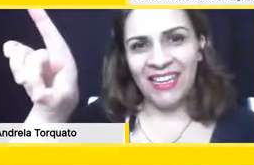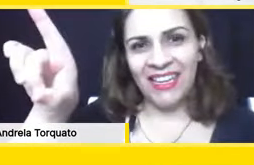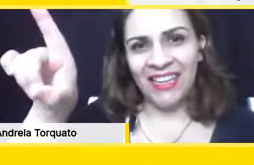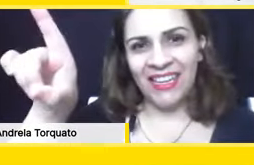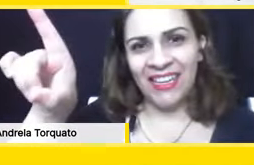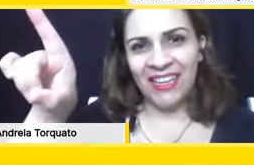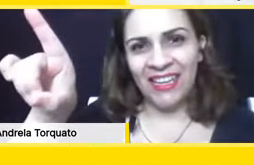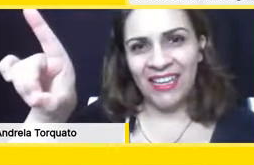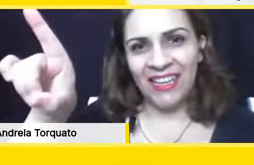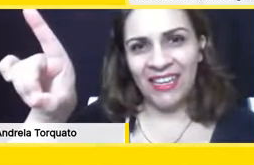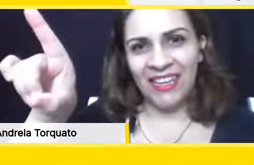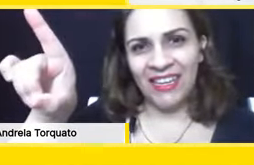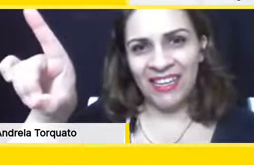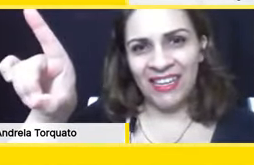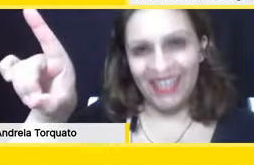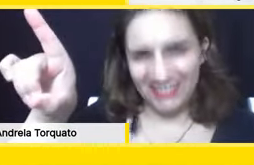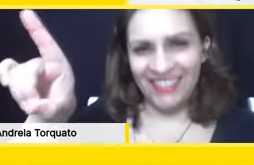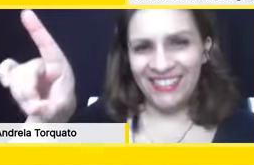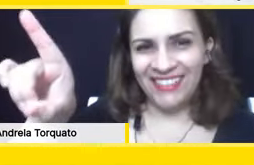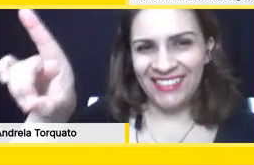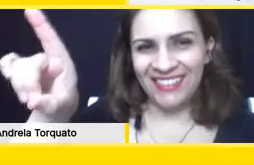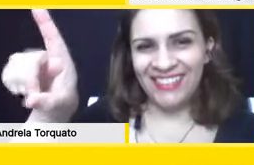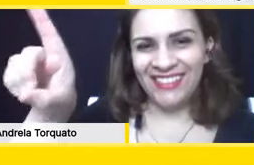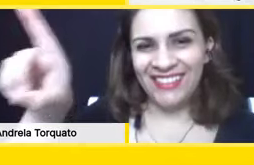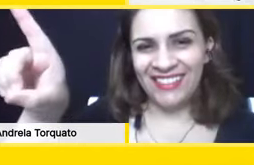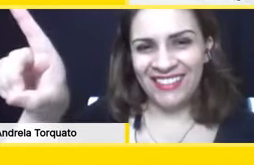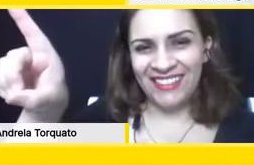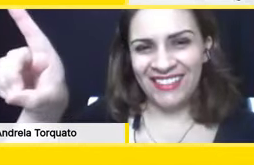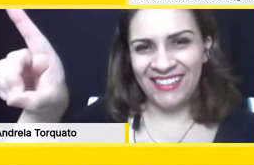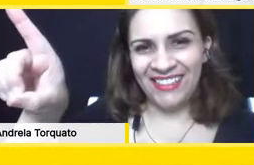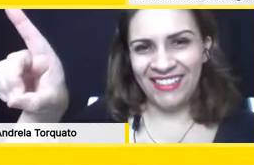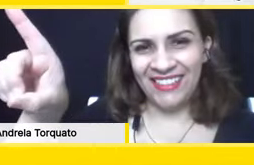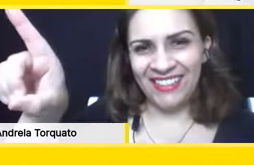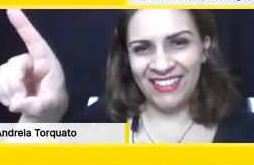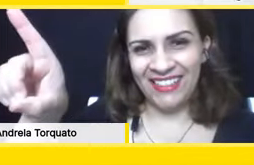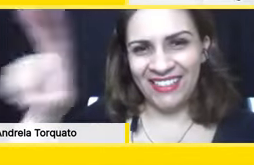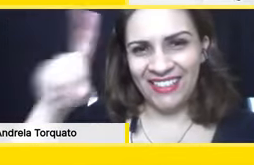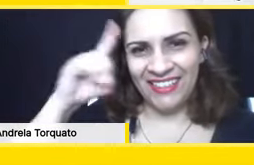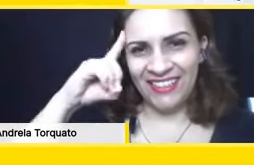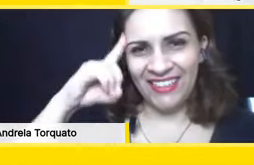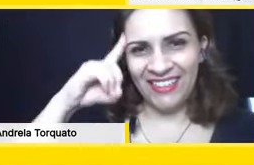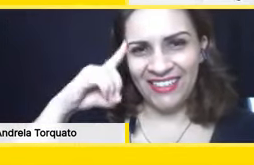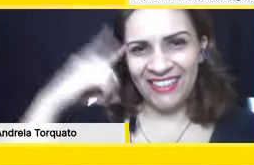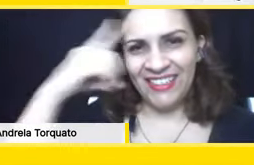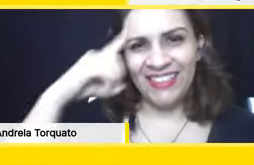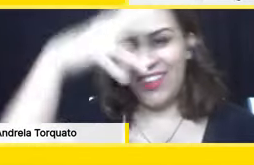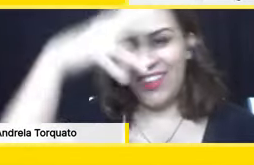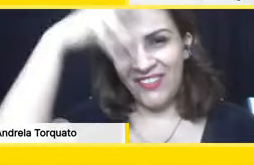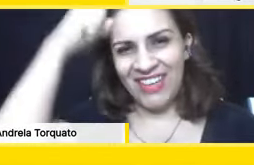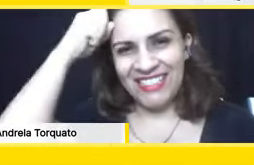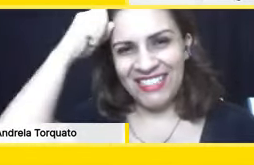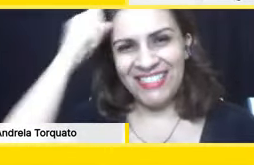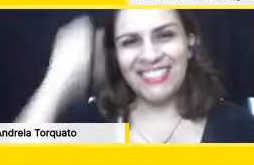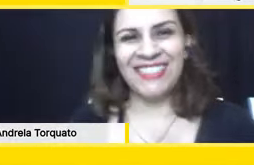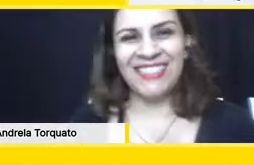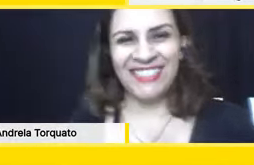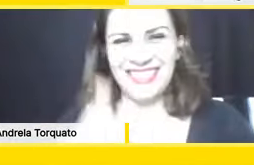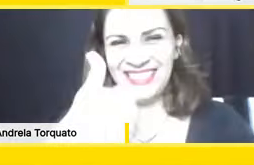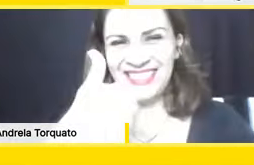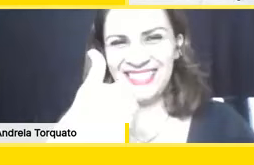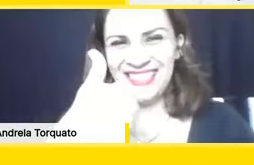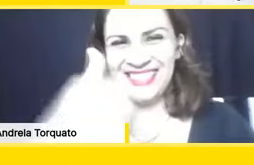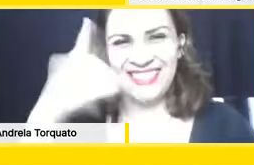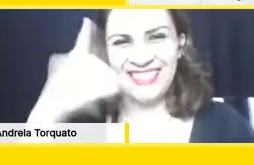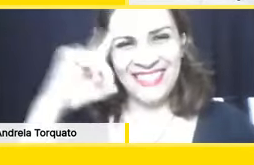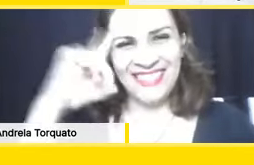O D assim, isso, né? Meu sinal é assim, ó, Del Mas. Ah, legal. Já tem sinal.